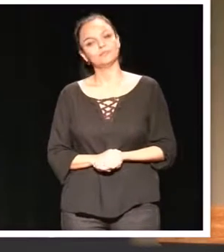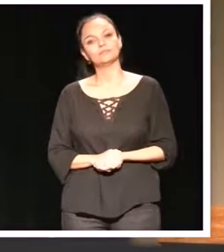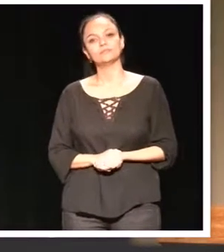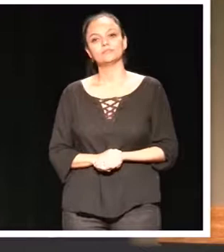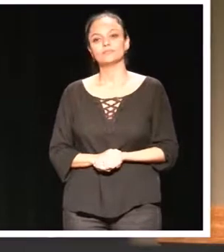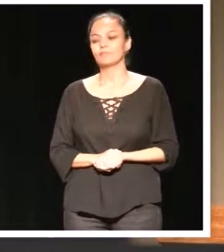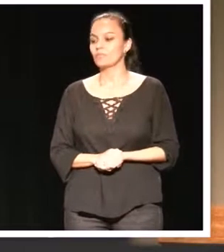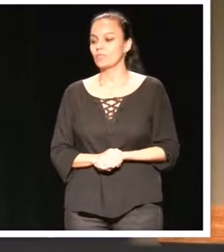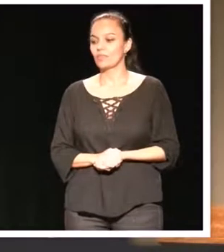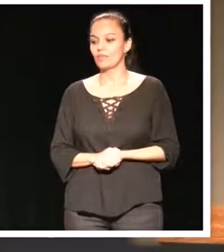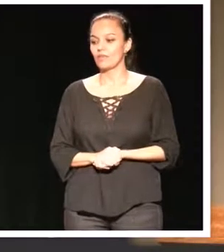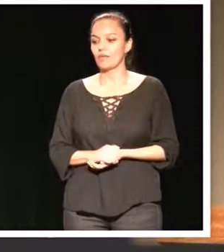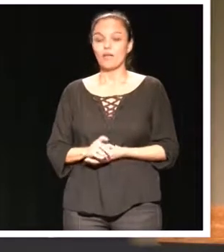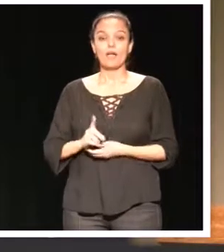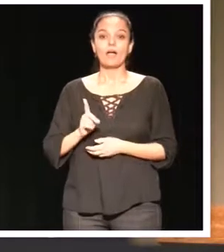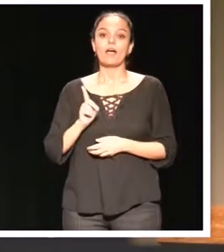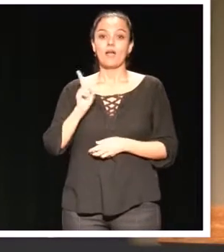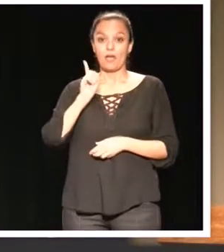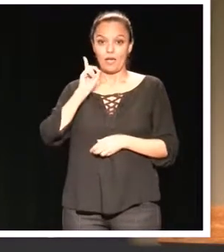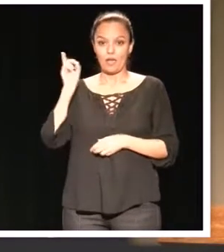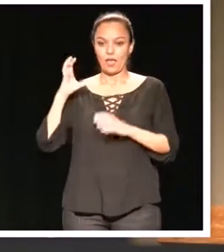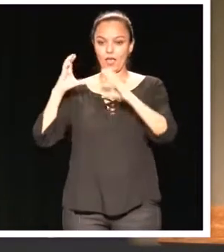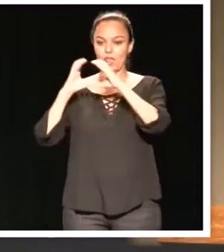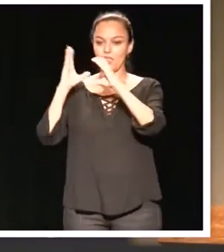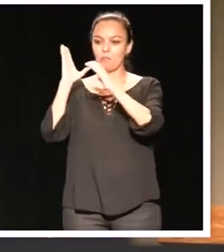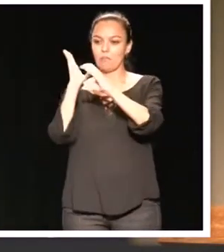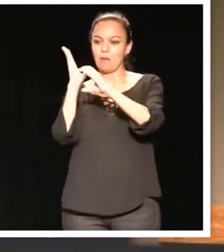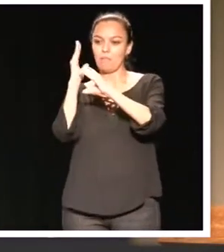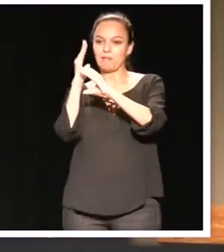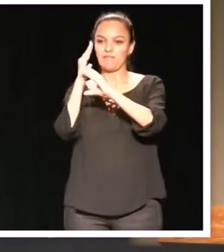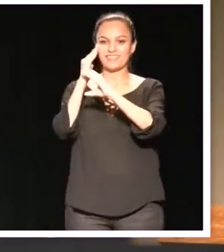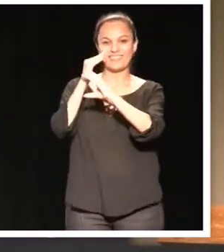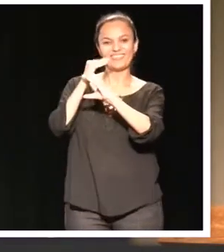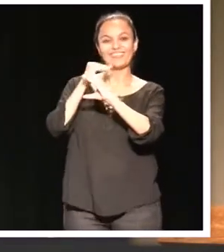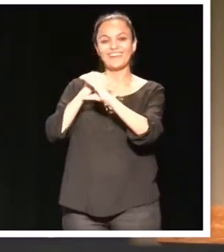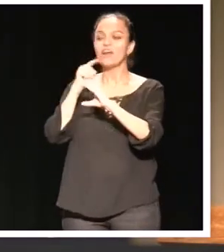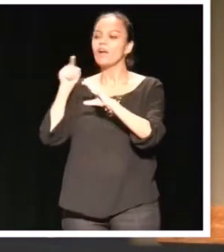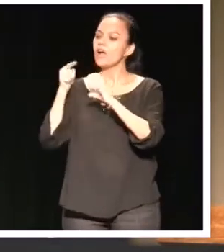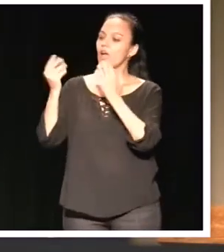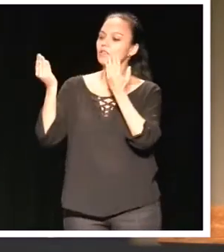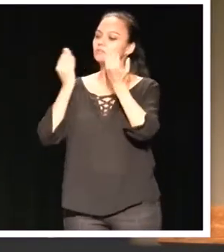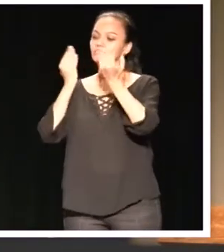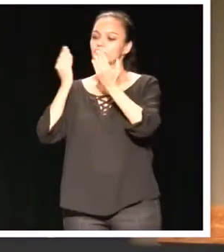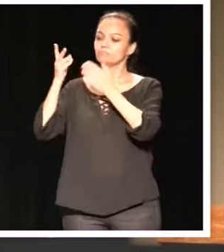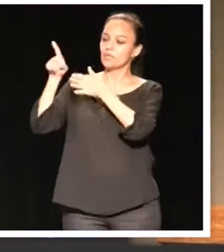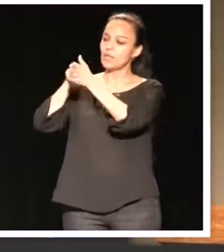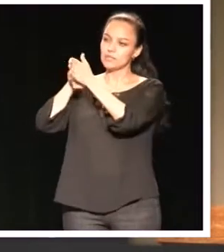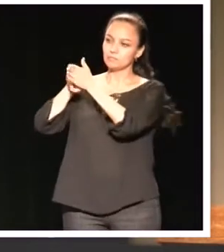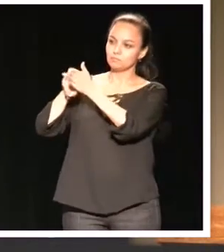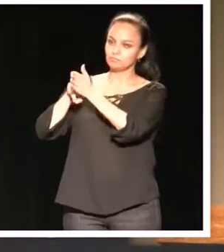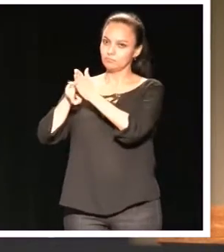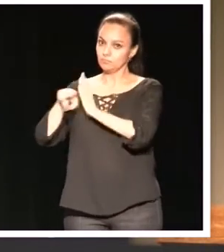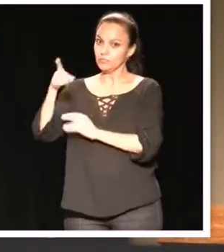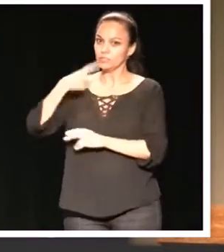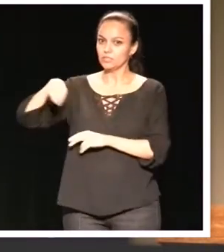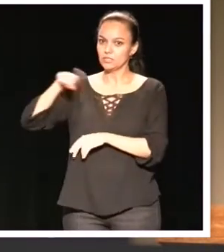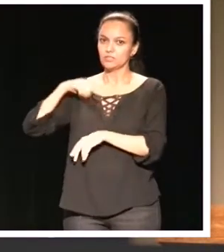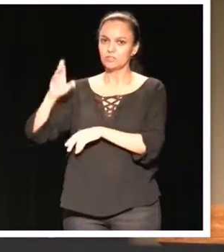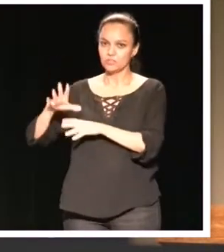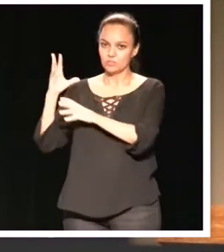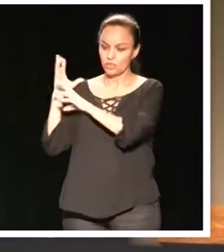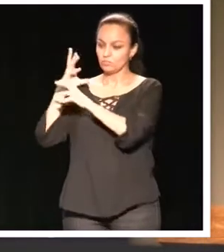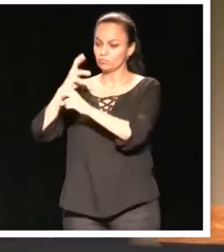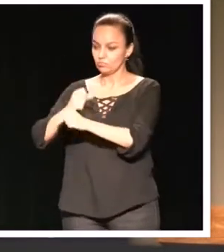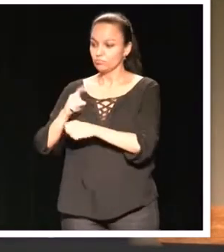Esse quadro aqui traduz com essas categorias uma análise que temos feito de